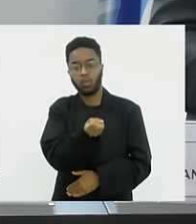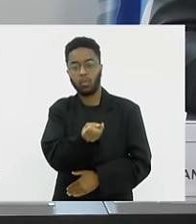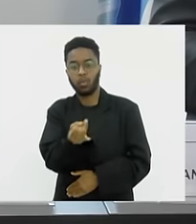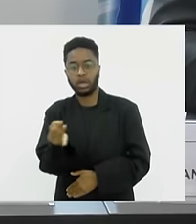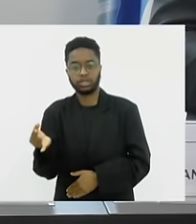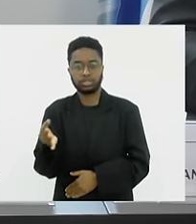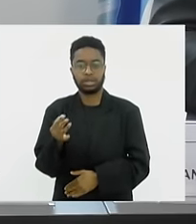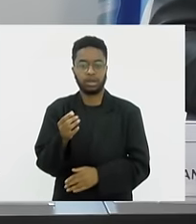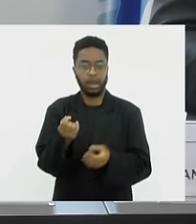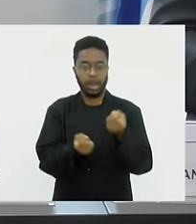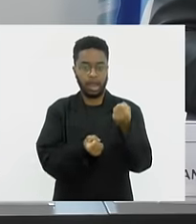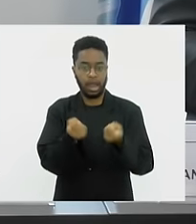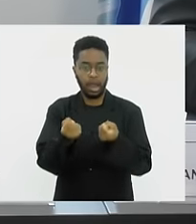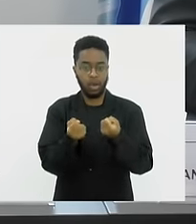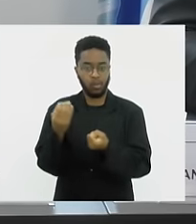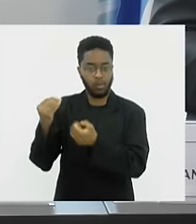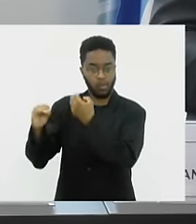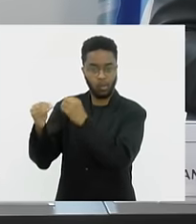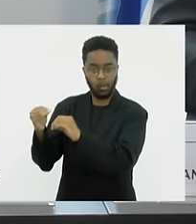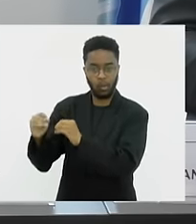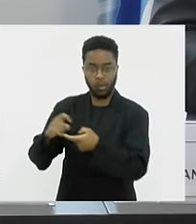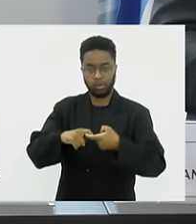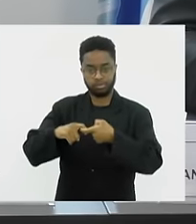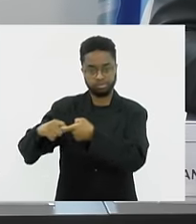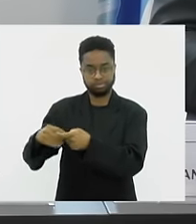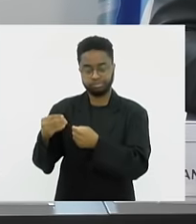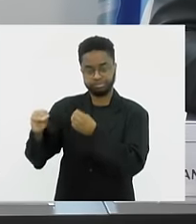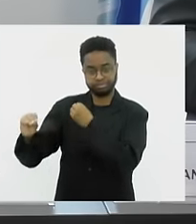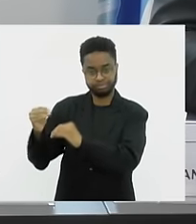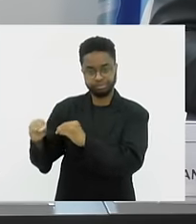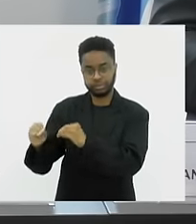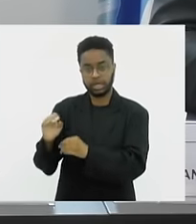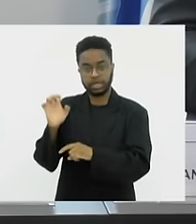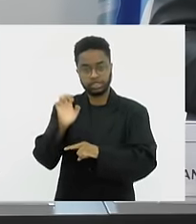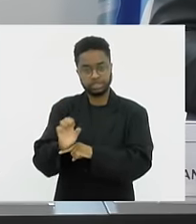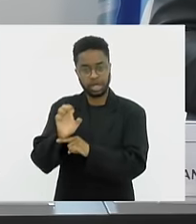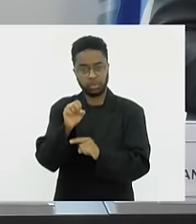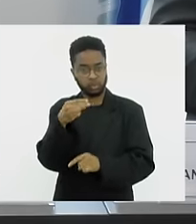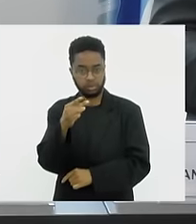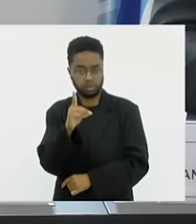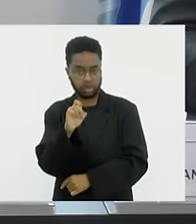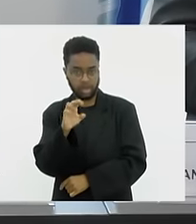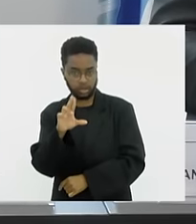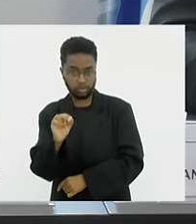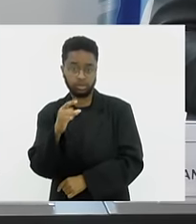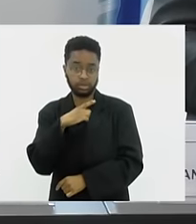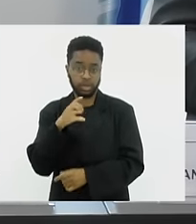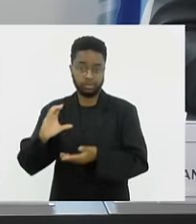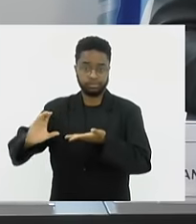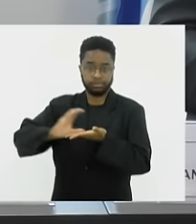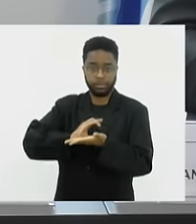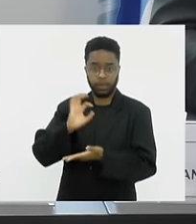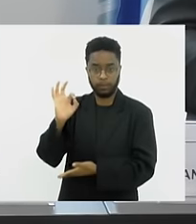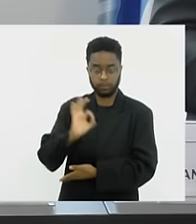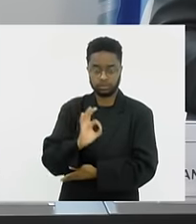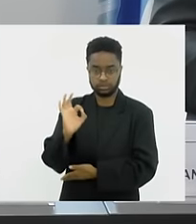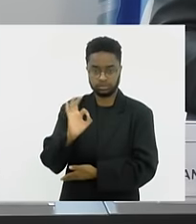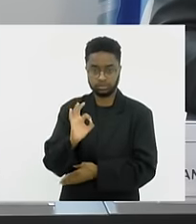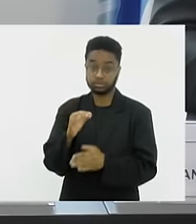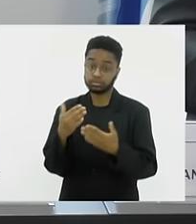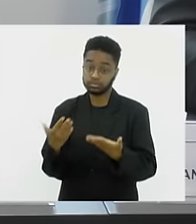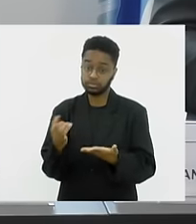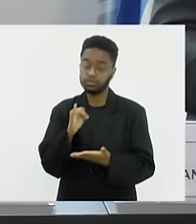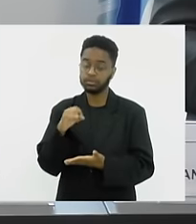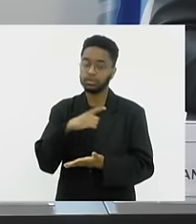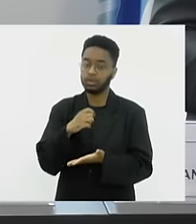de carros depositados no pátio ou rebocados, o Estado, o Detro, seja lá quem for, recebe um percentual. E a partir do momento que é um